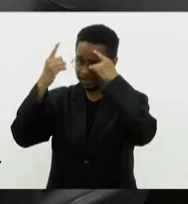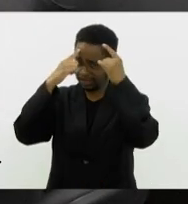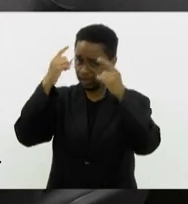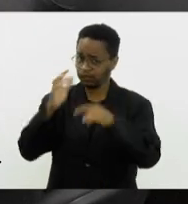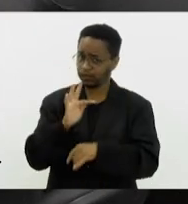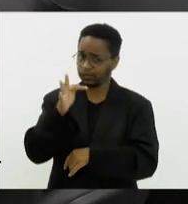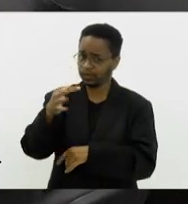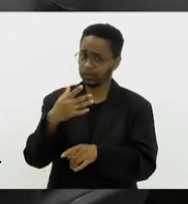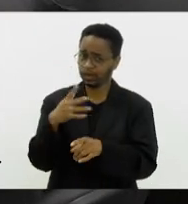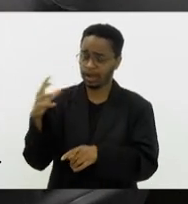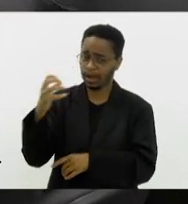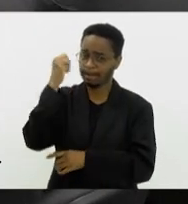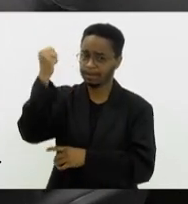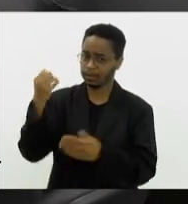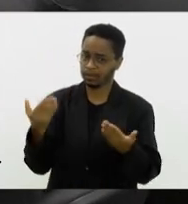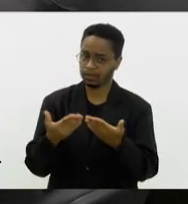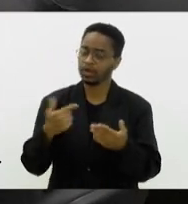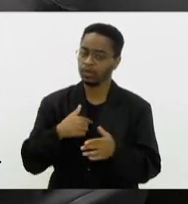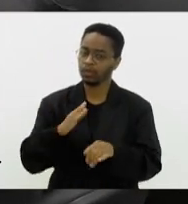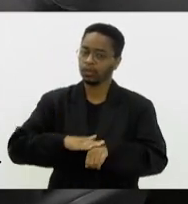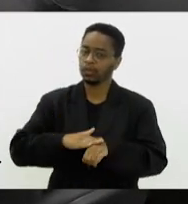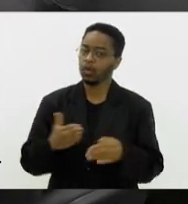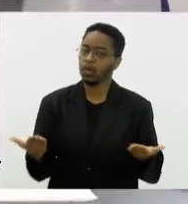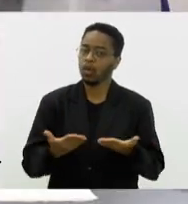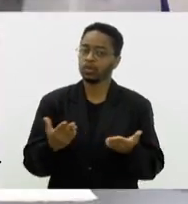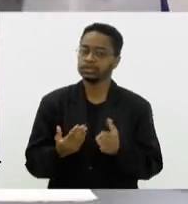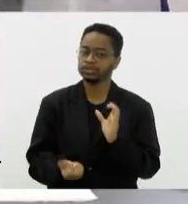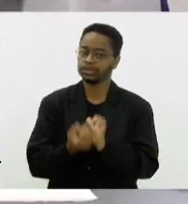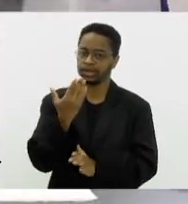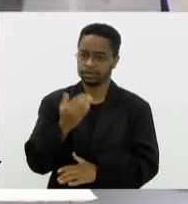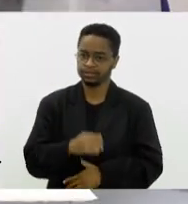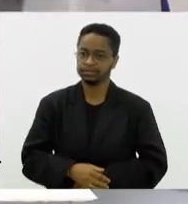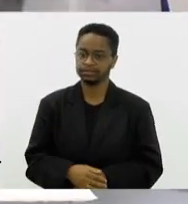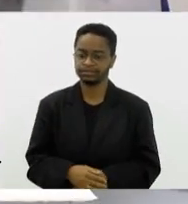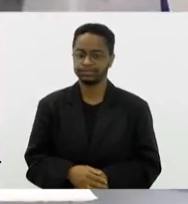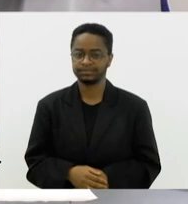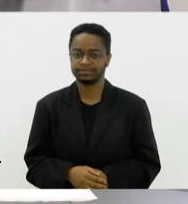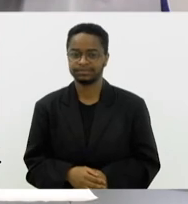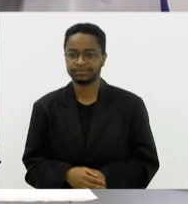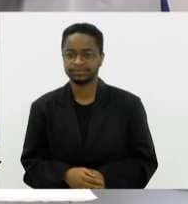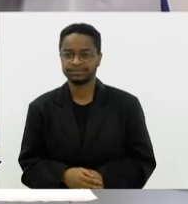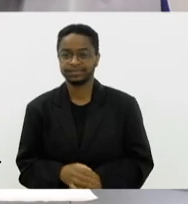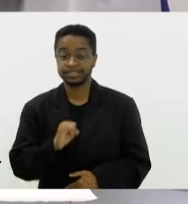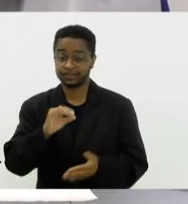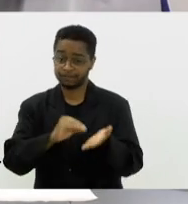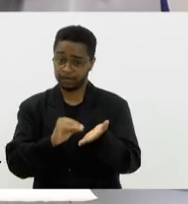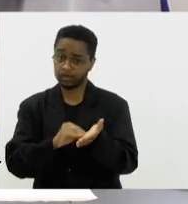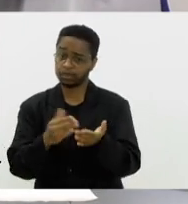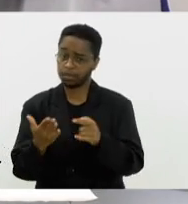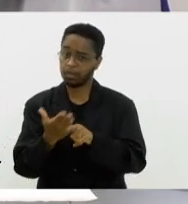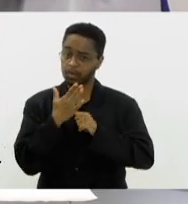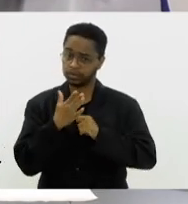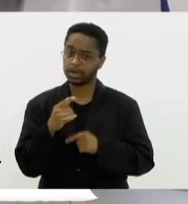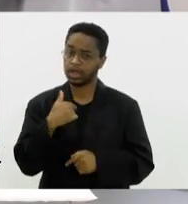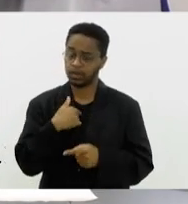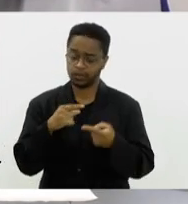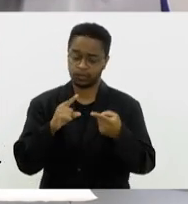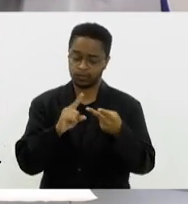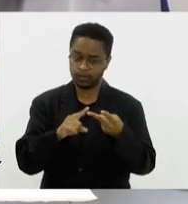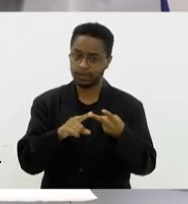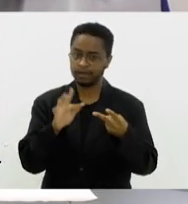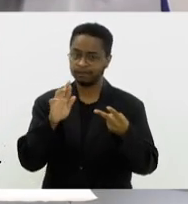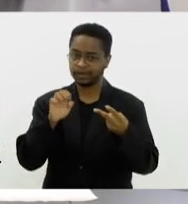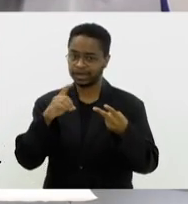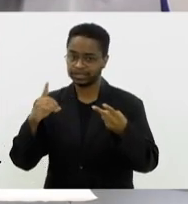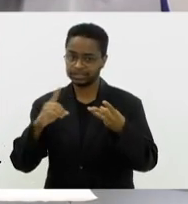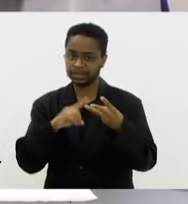ano. Vou fazer hoje. Se alguém quiser ser coautor, pode se apresentar. Eu, Fred, deputado Mink,